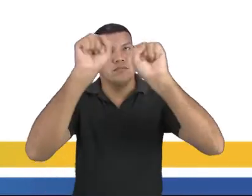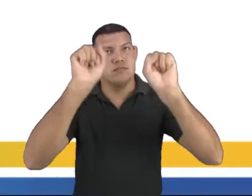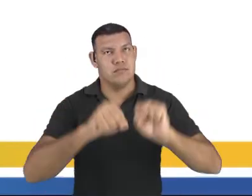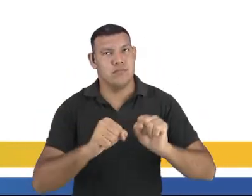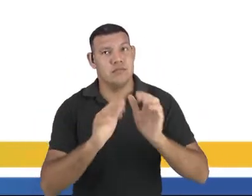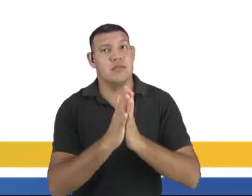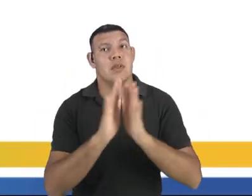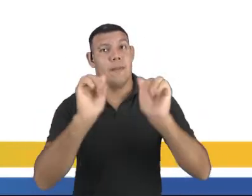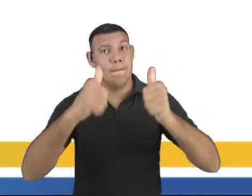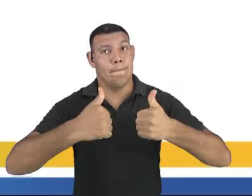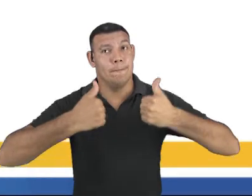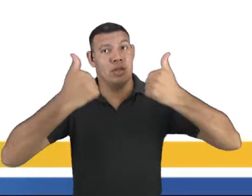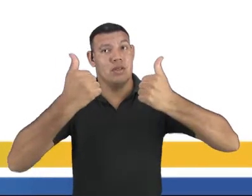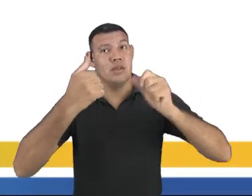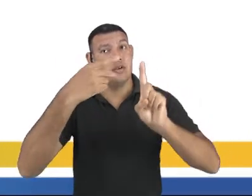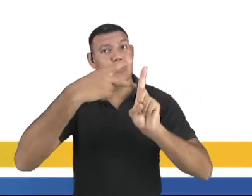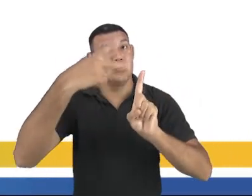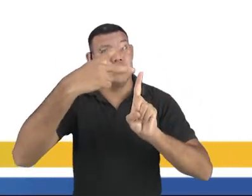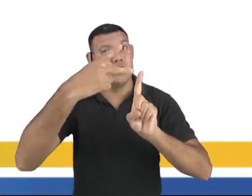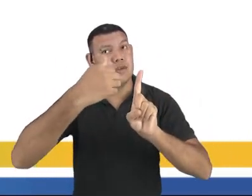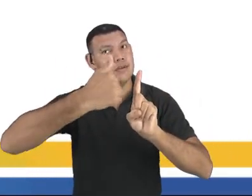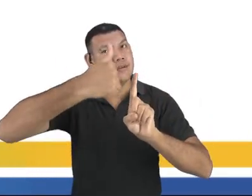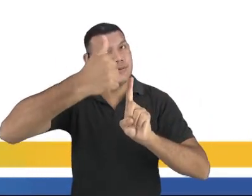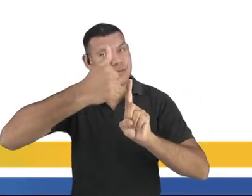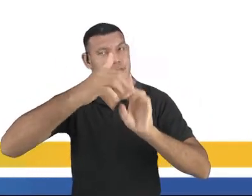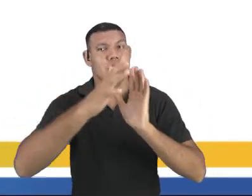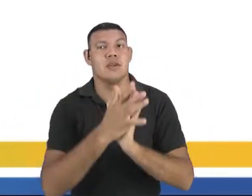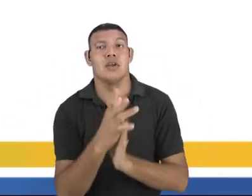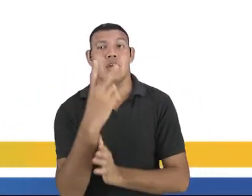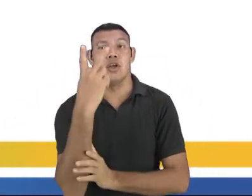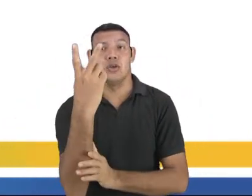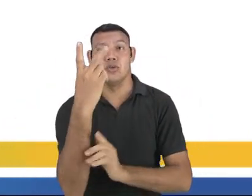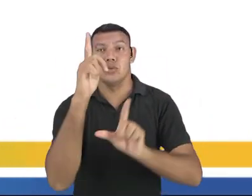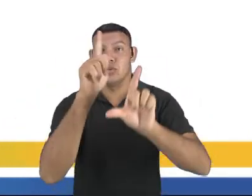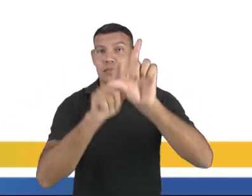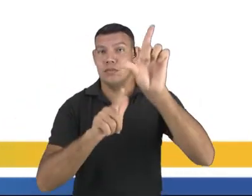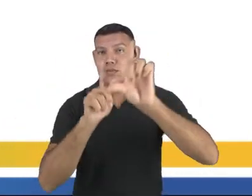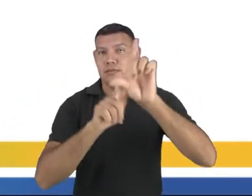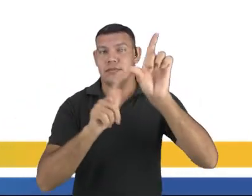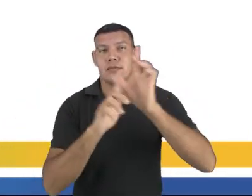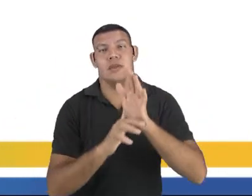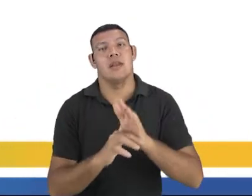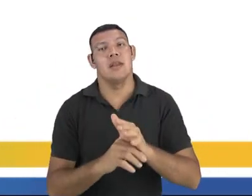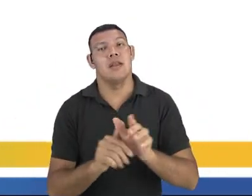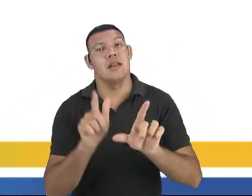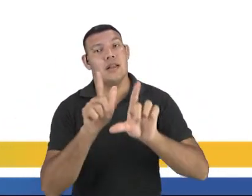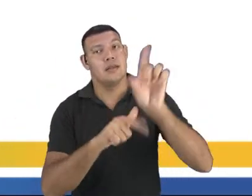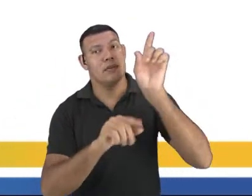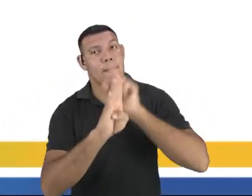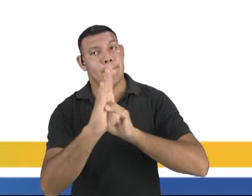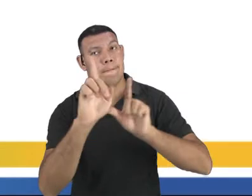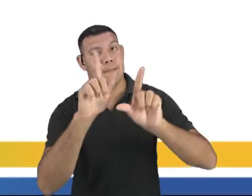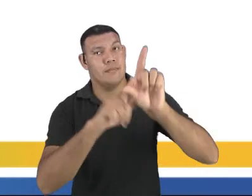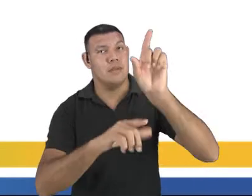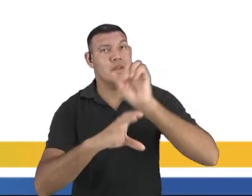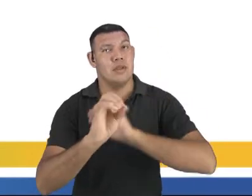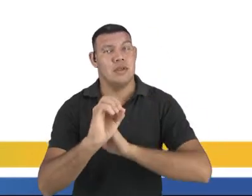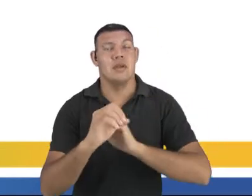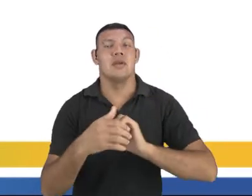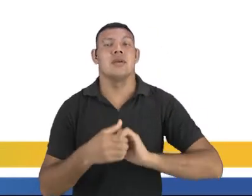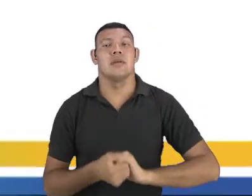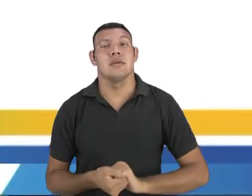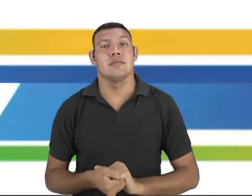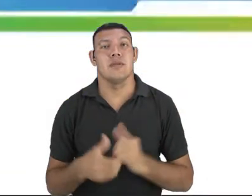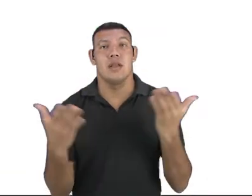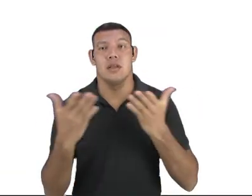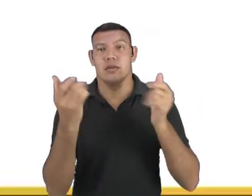o primeiro grau para que o expoente mal número 1 e temos duas econômicas que são as duas letras que no caso bem você tá ok um preço aqui